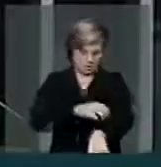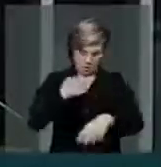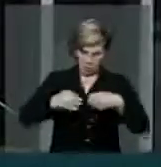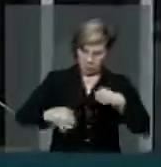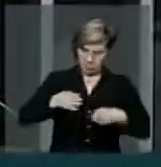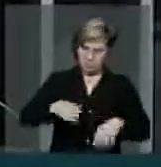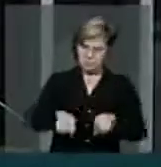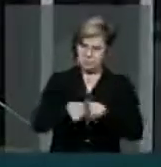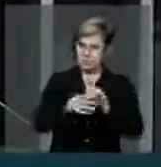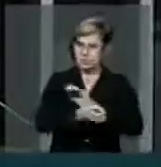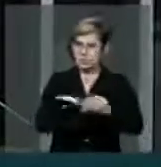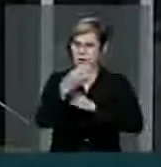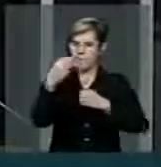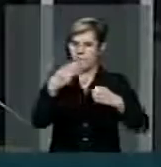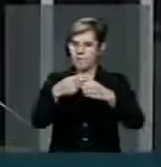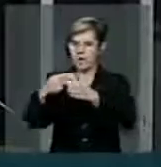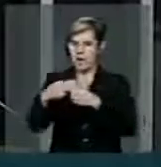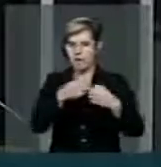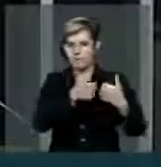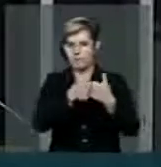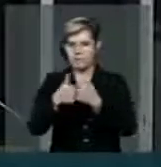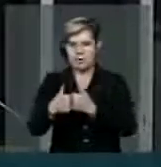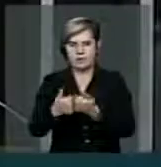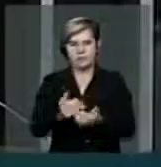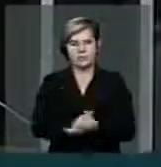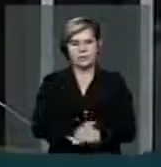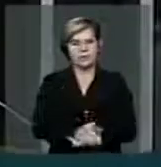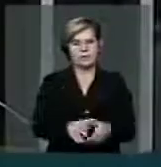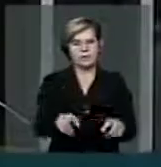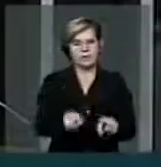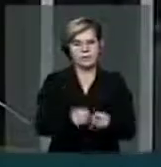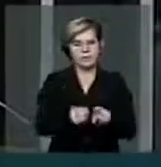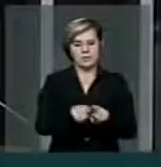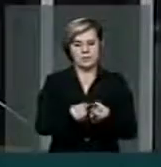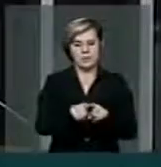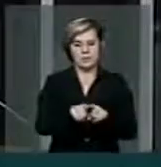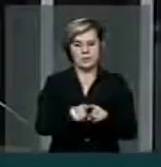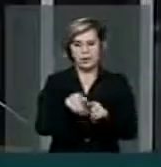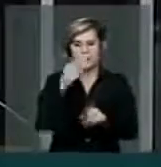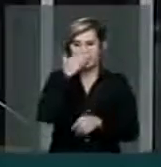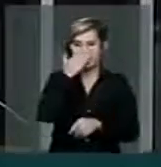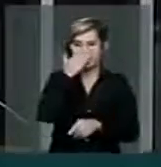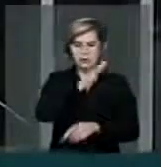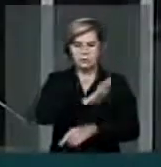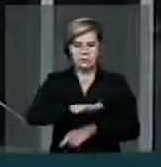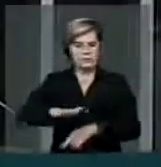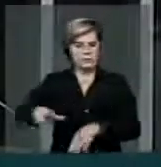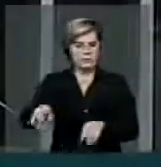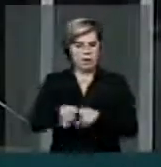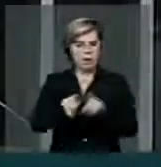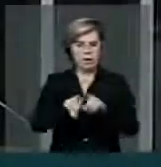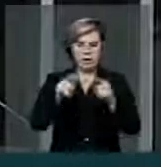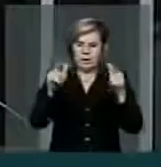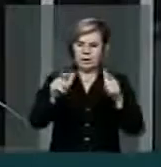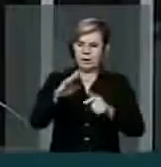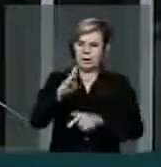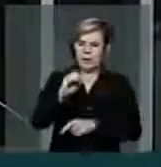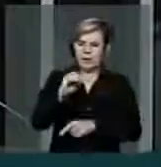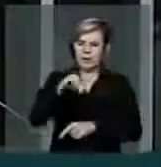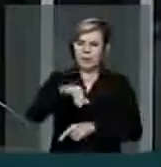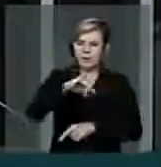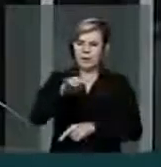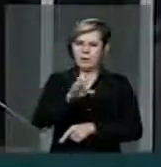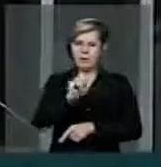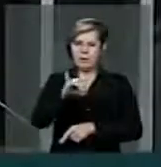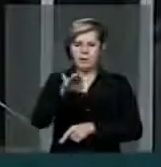Jesus das Selvas e municípios próximos. Prostituição infantil, principalmente em Bom Jesus das Selvas, onde em menos de